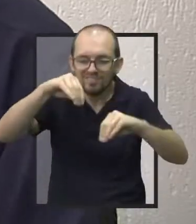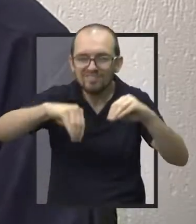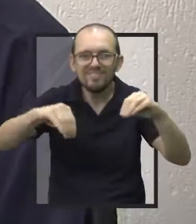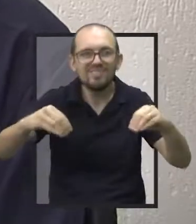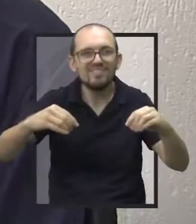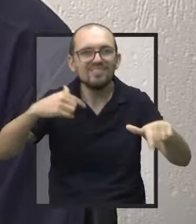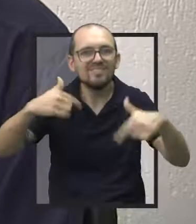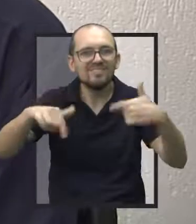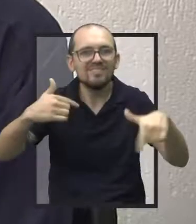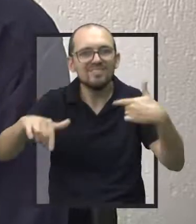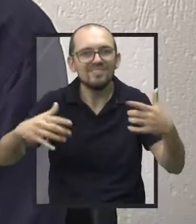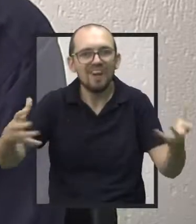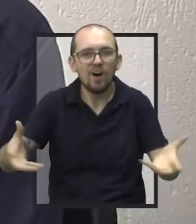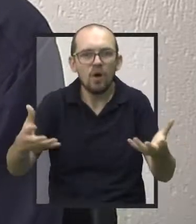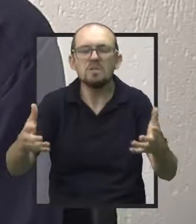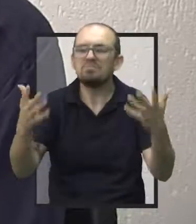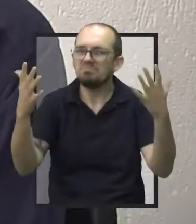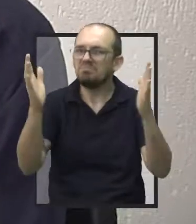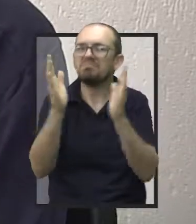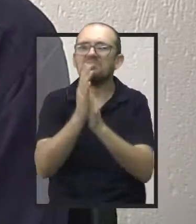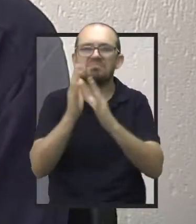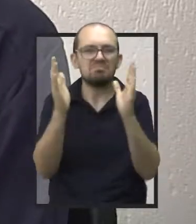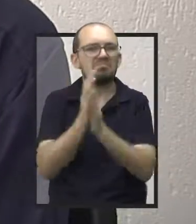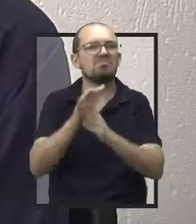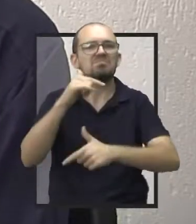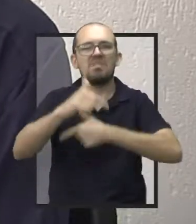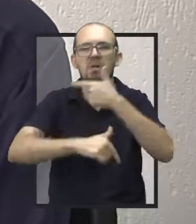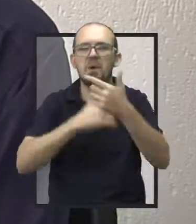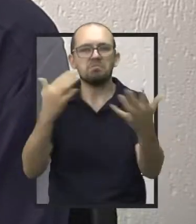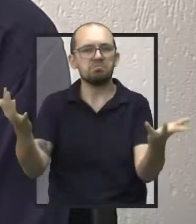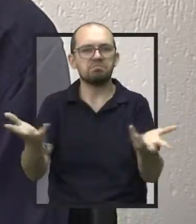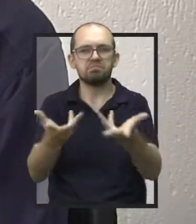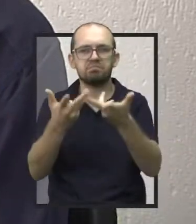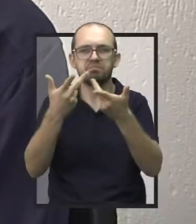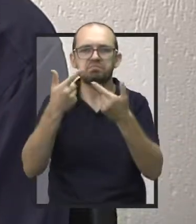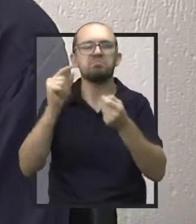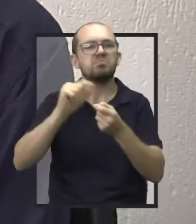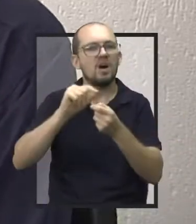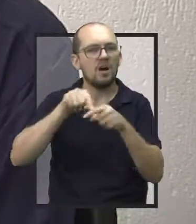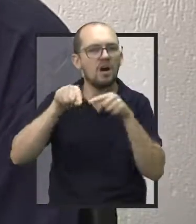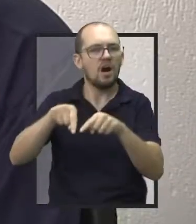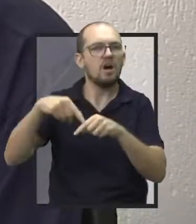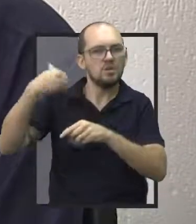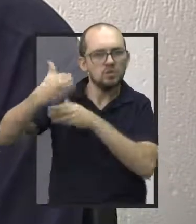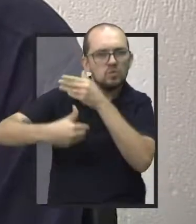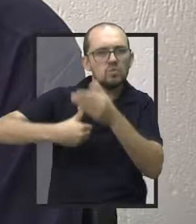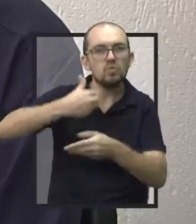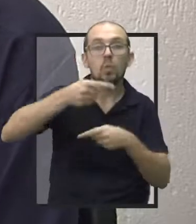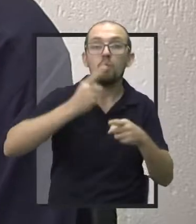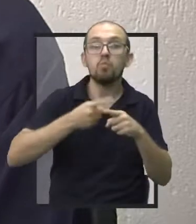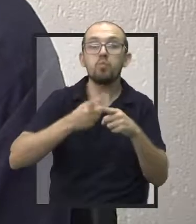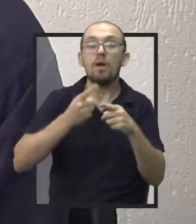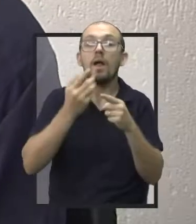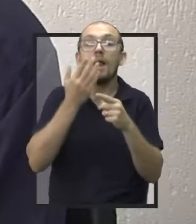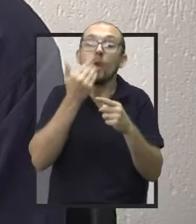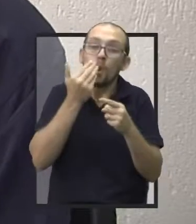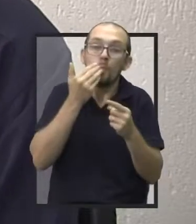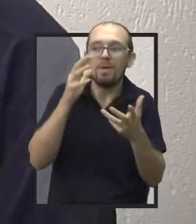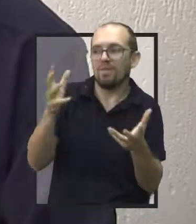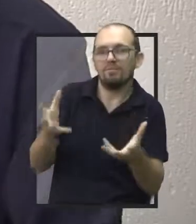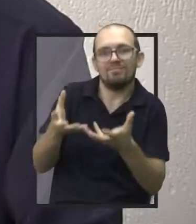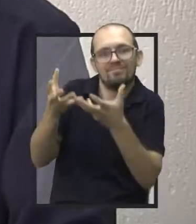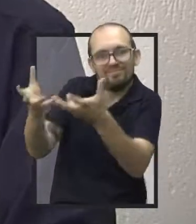participam deste trabalho parabenizar pelo belíssimo trabalho que vem fazendo além de proporcionar alimentação para o mata-mata